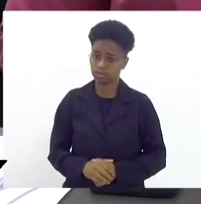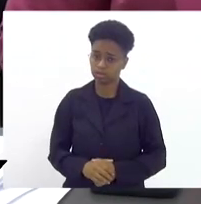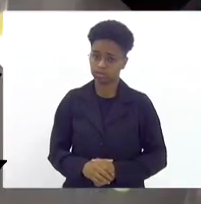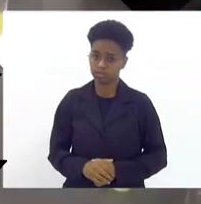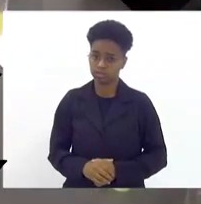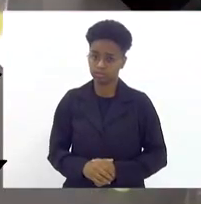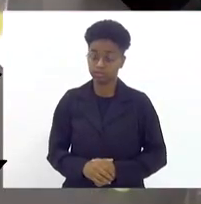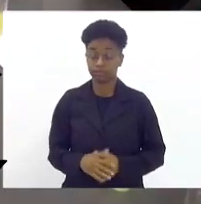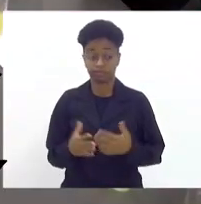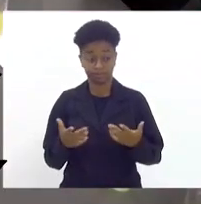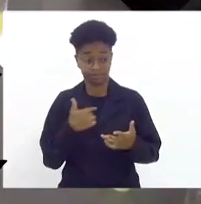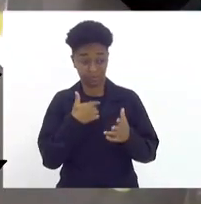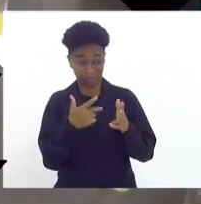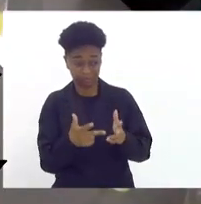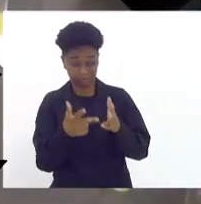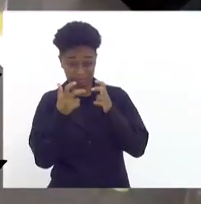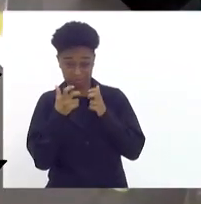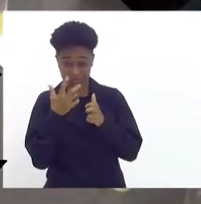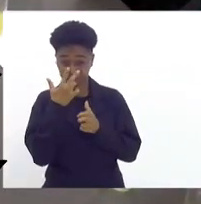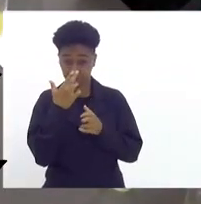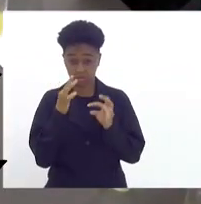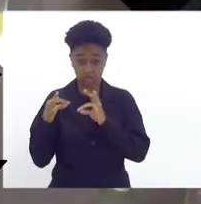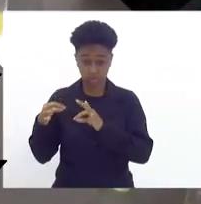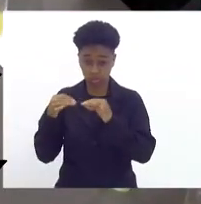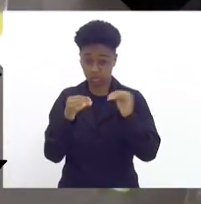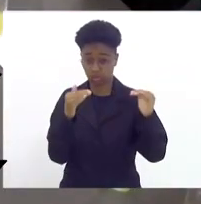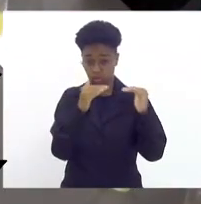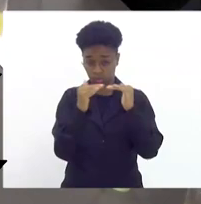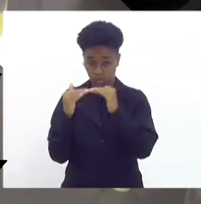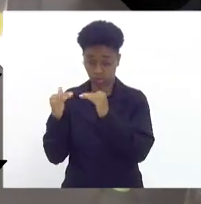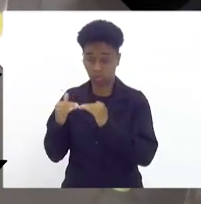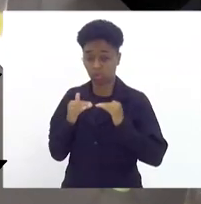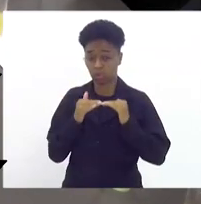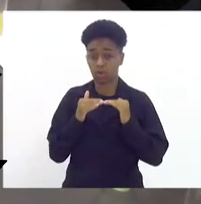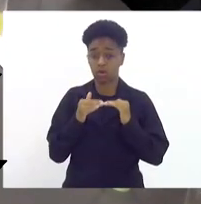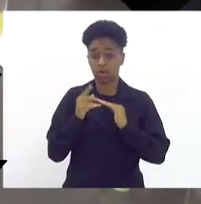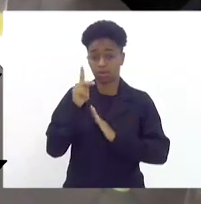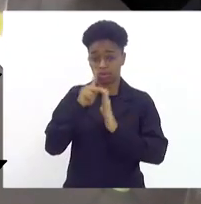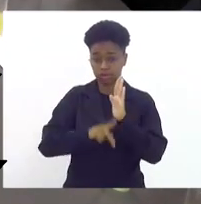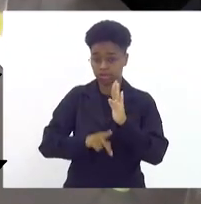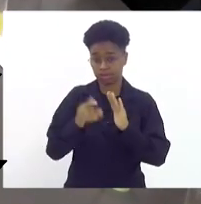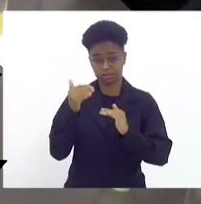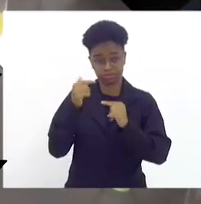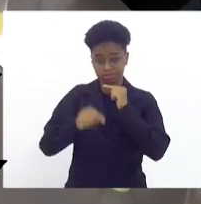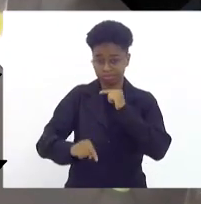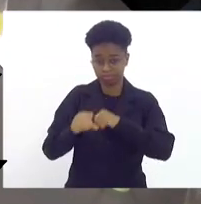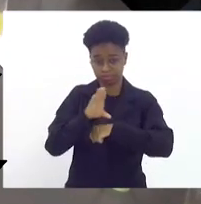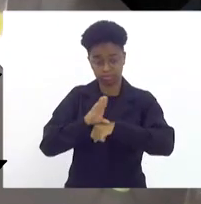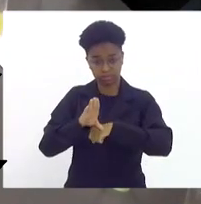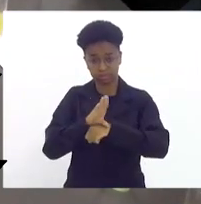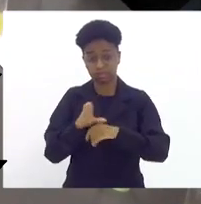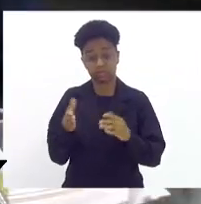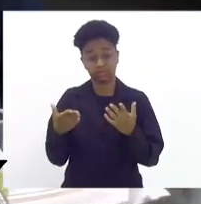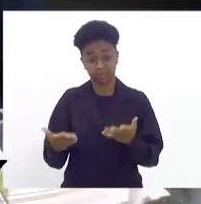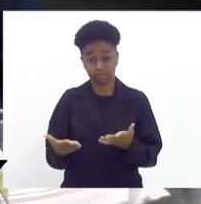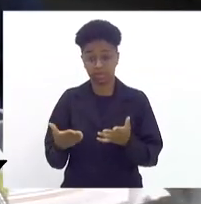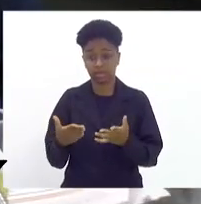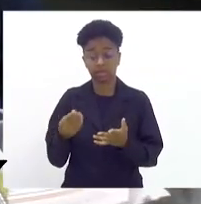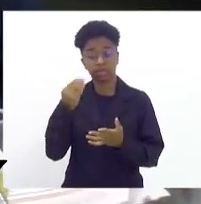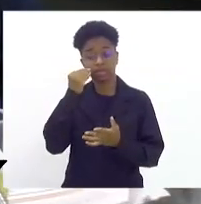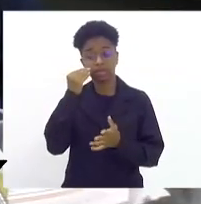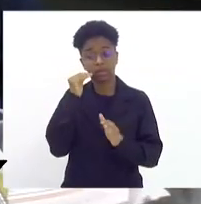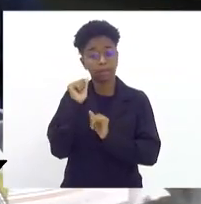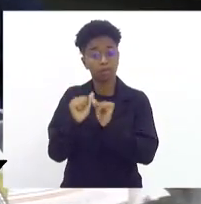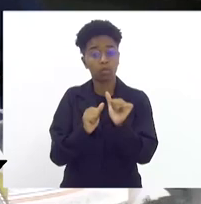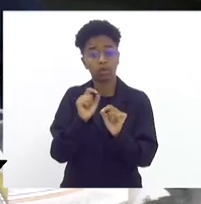Olha, pelo que eu estou vendo, todo mundo concorda que o projeto é incondicional. A celeuma toda está por conta da transformação